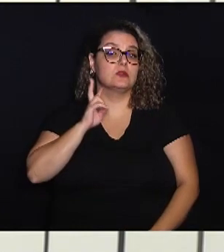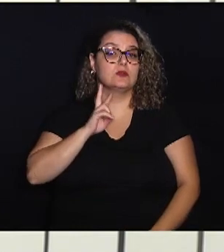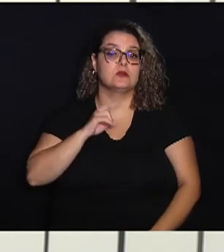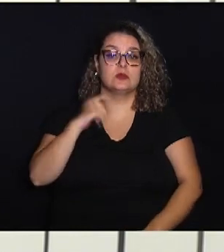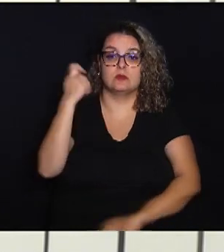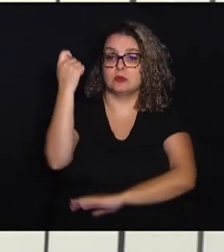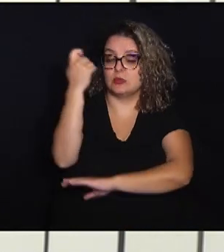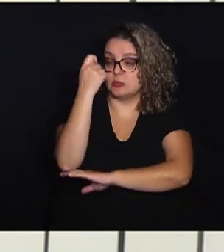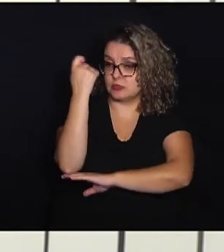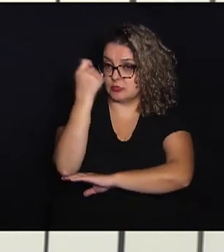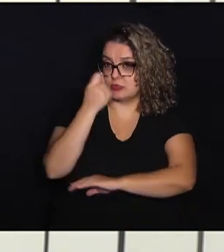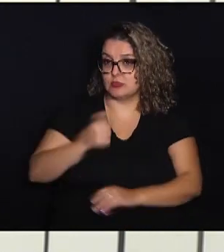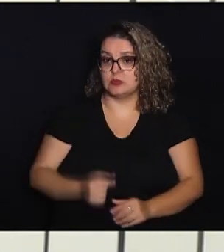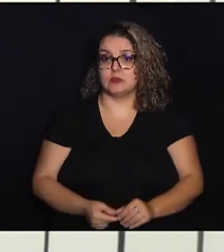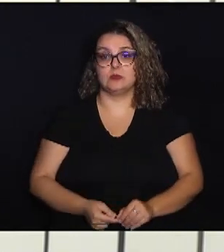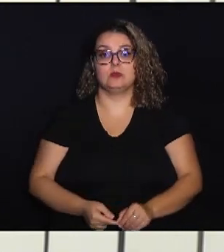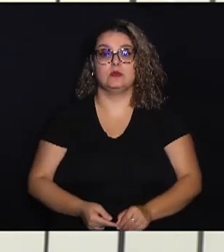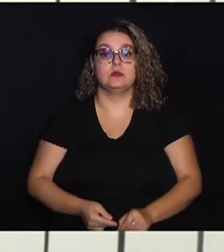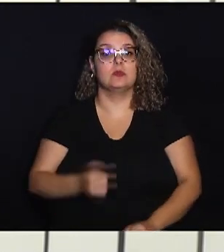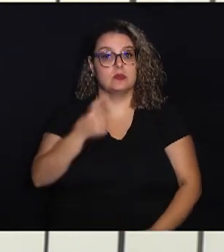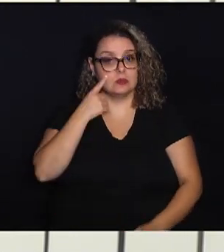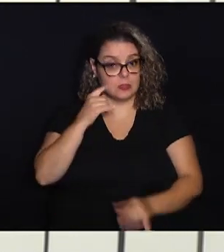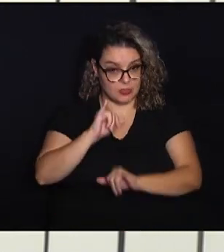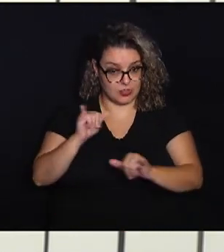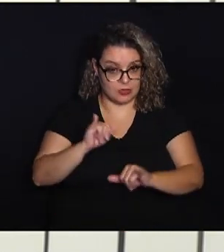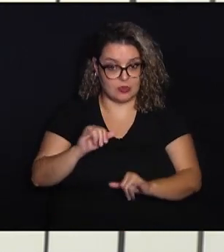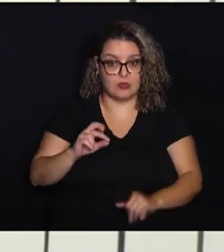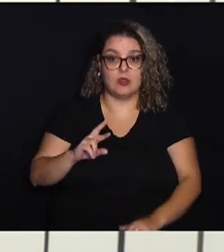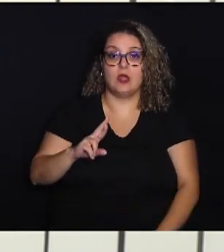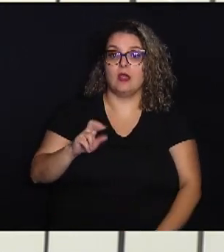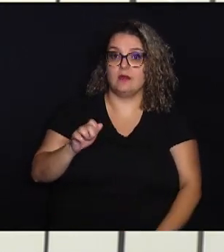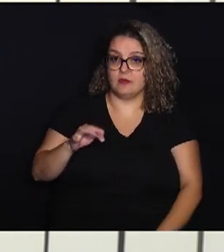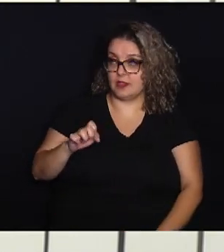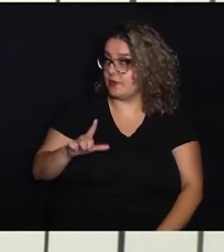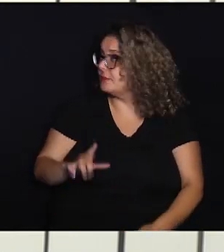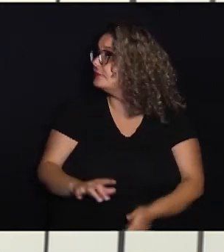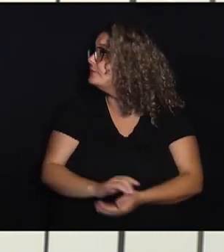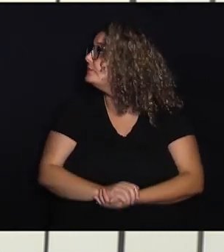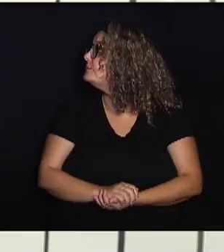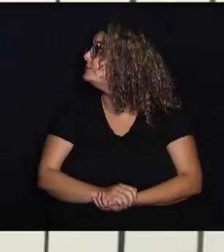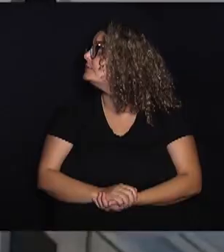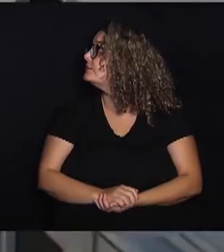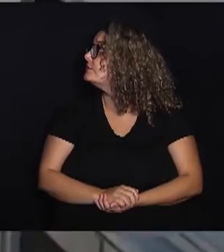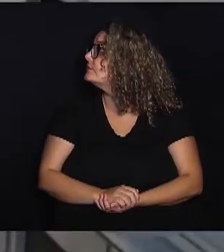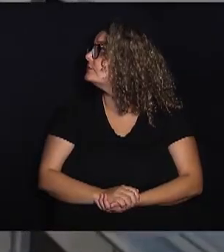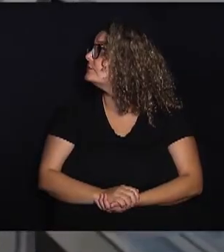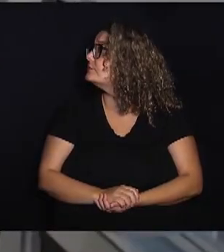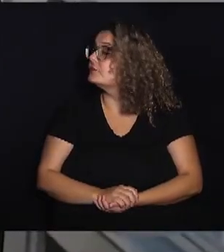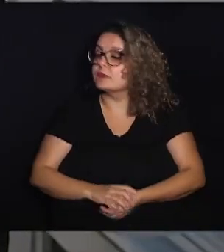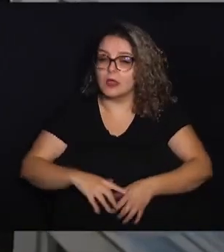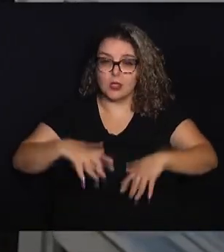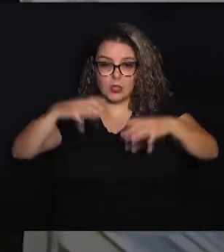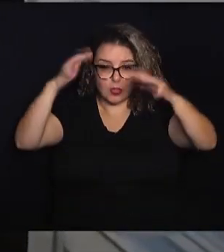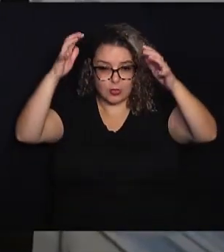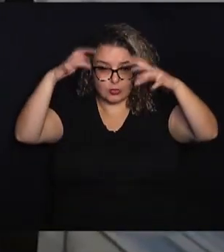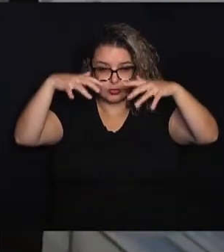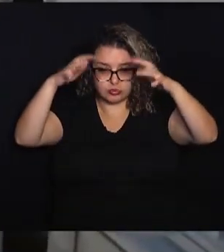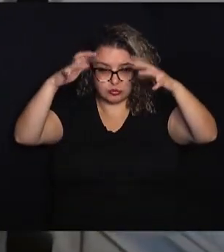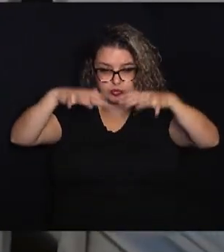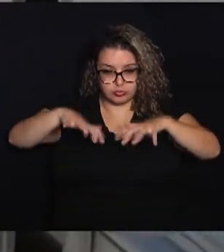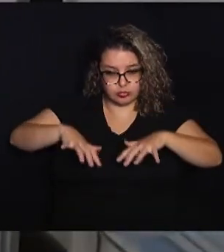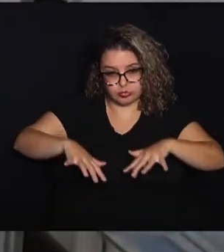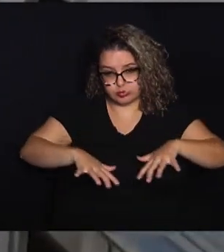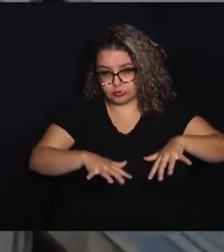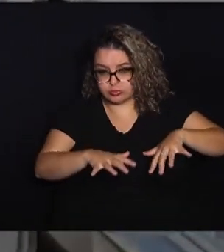Rio Grande do Sul. Veja na reportagem de Rafael Turati. As chuvas intensas e as inundações